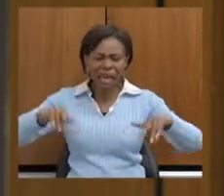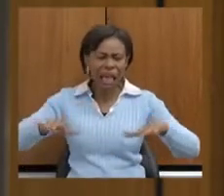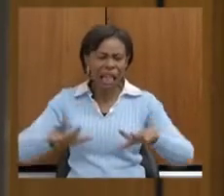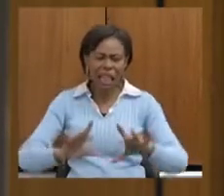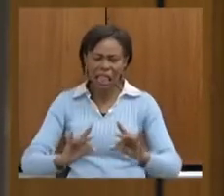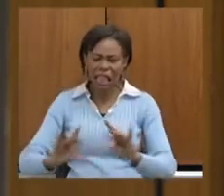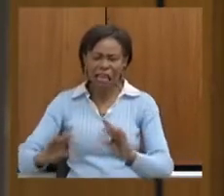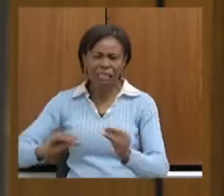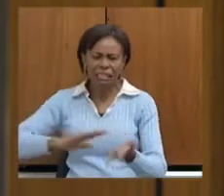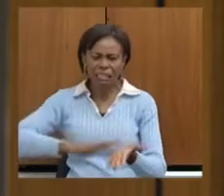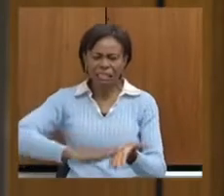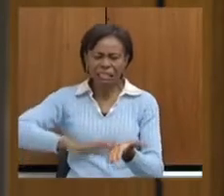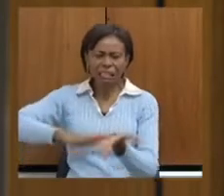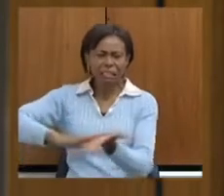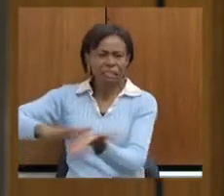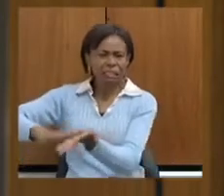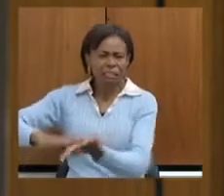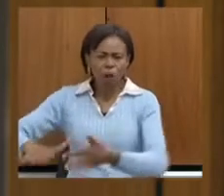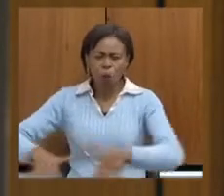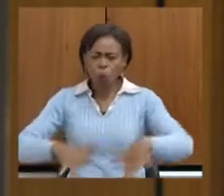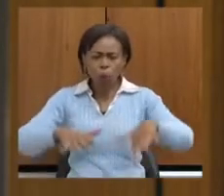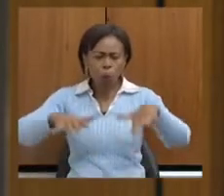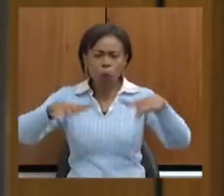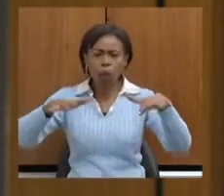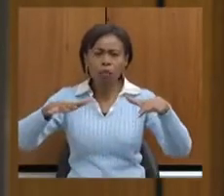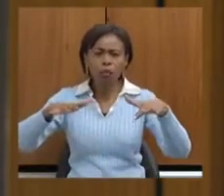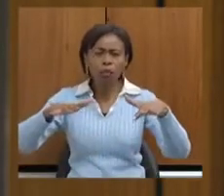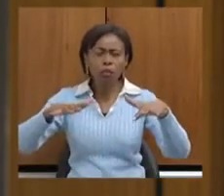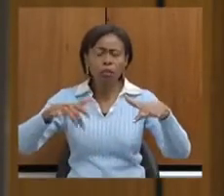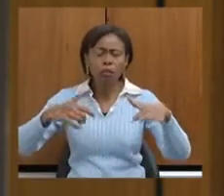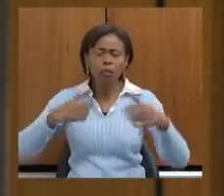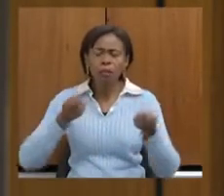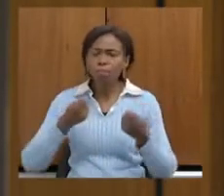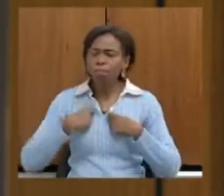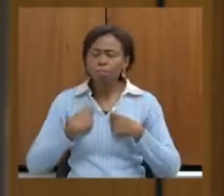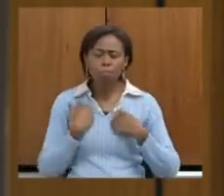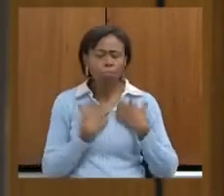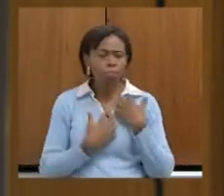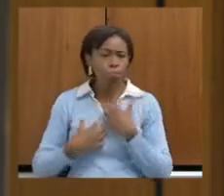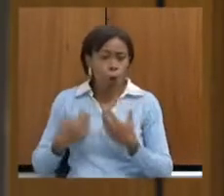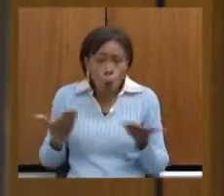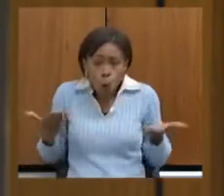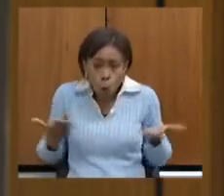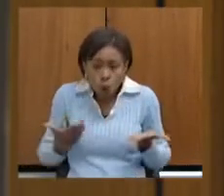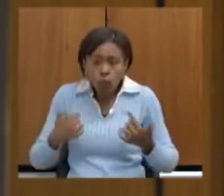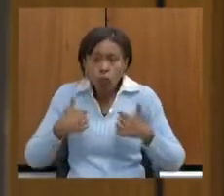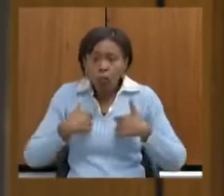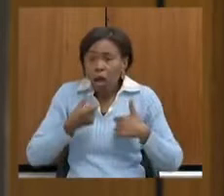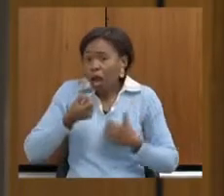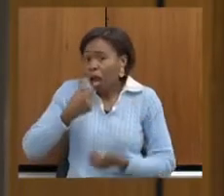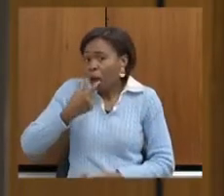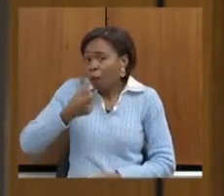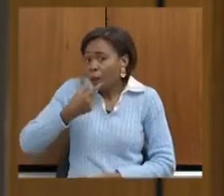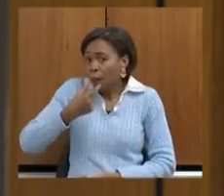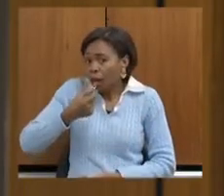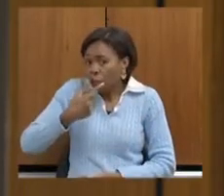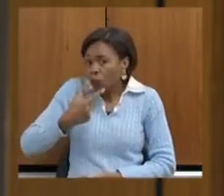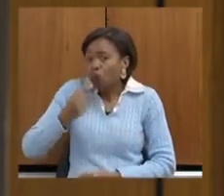tudo e eu entrei em desespero Hoje eu estou tomando remédio controlado